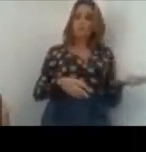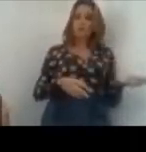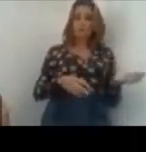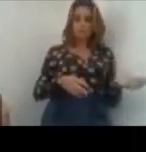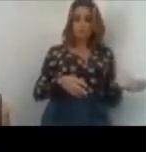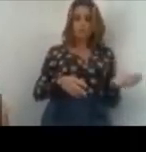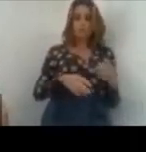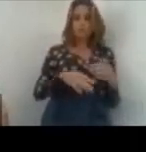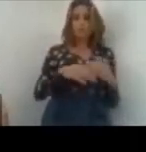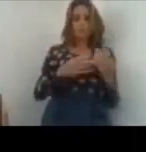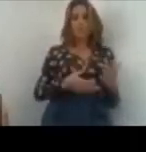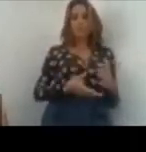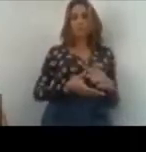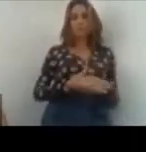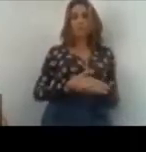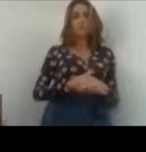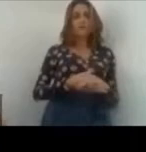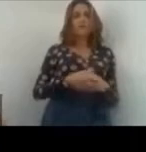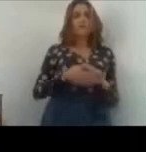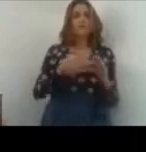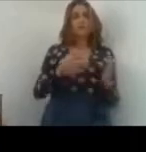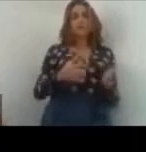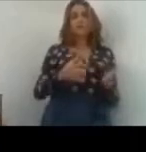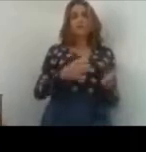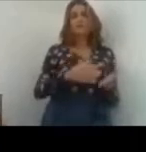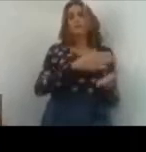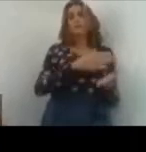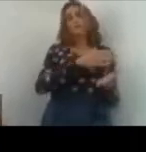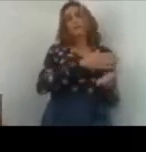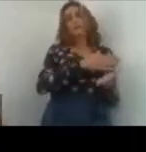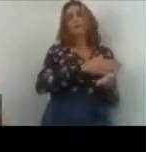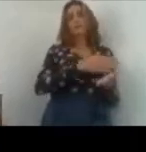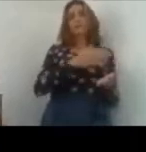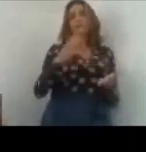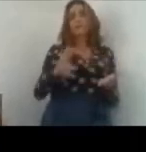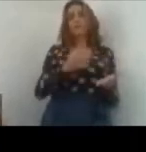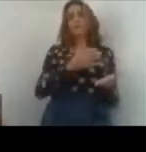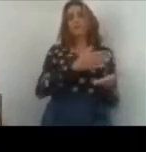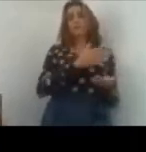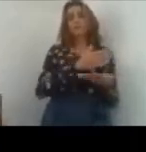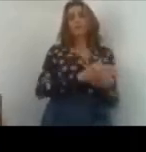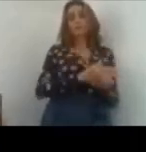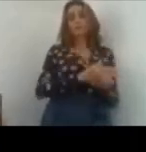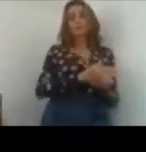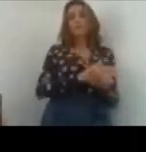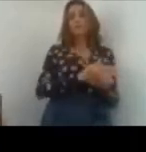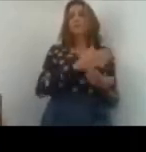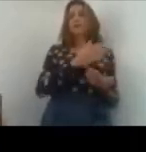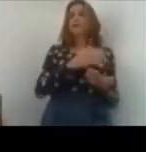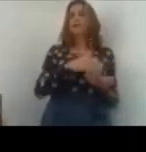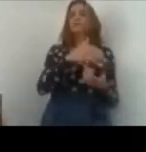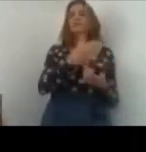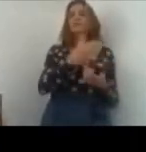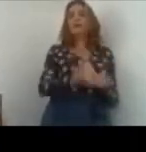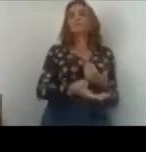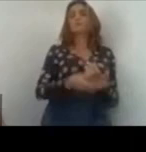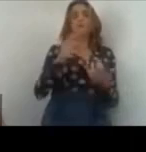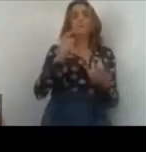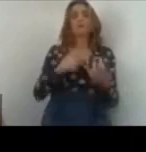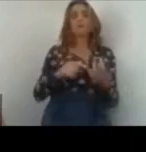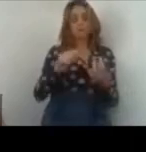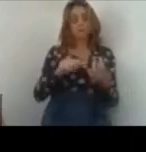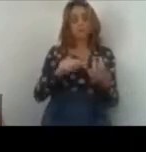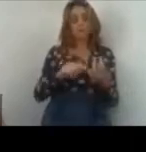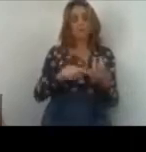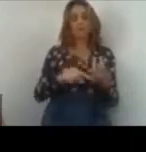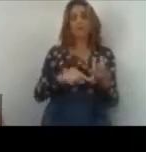ou adulto, de pacientes adultos, existem o estudo epidemiológico da doença e aí alguns dados, né?